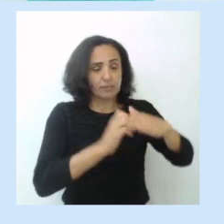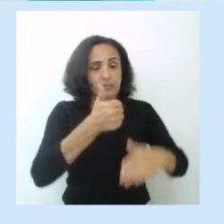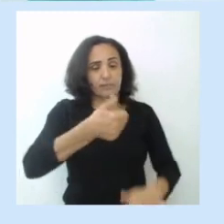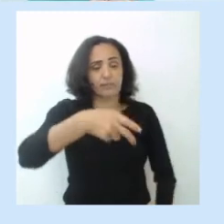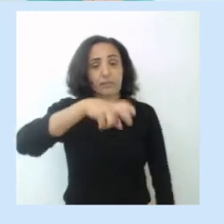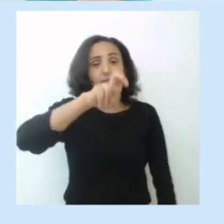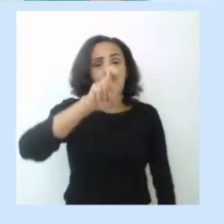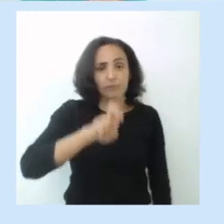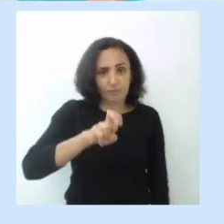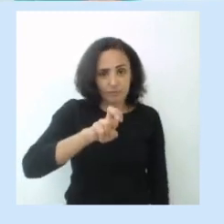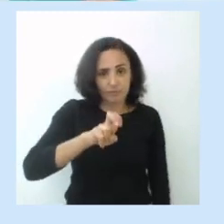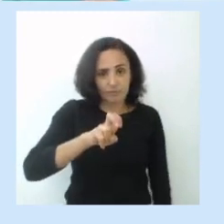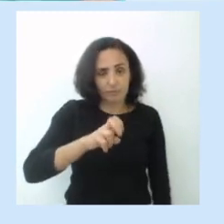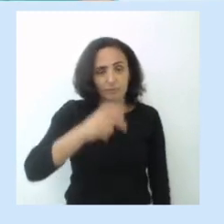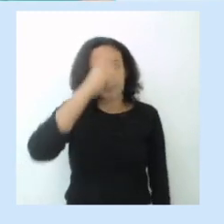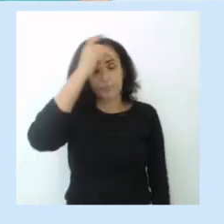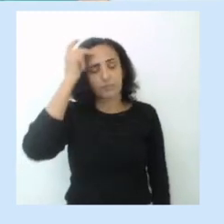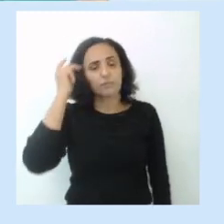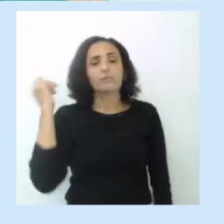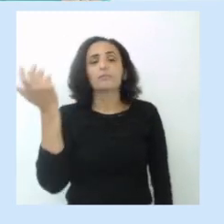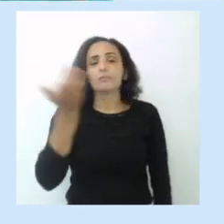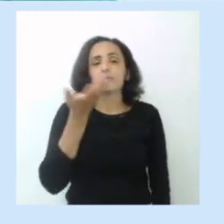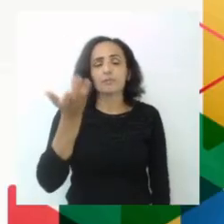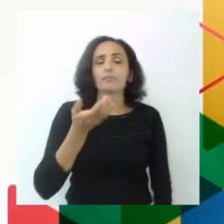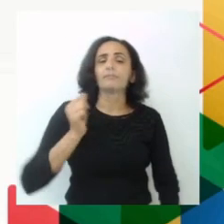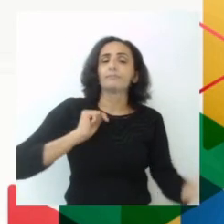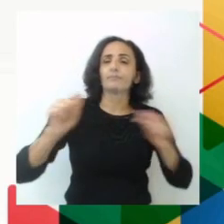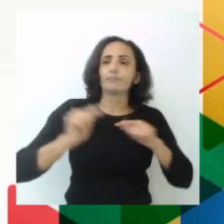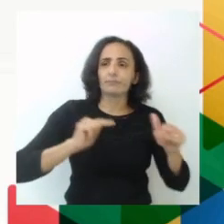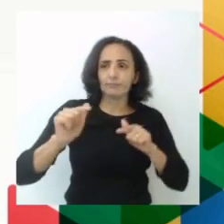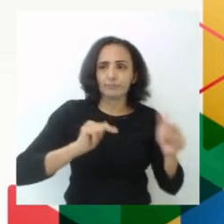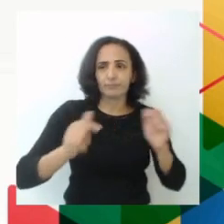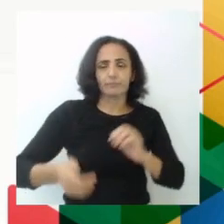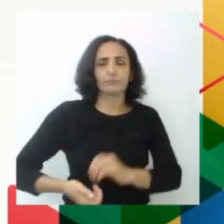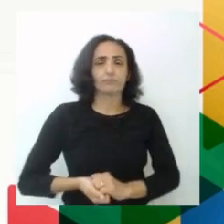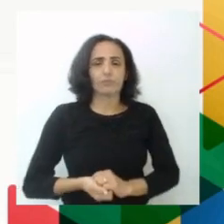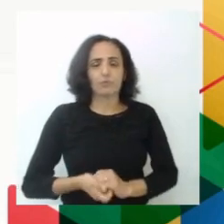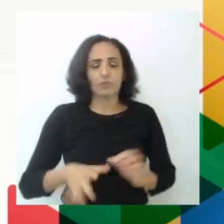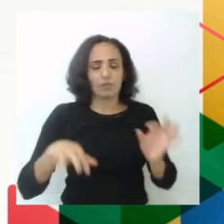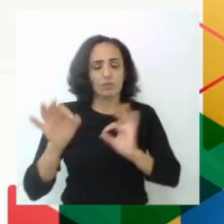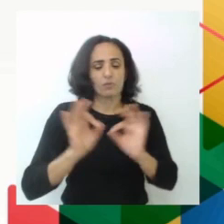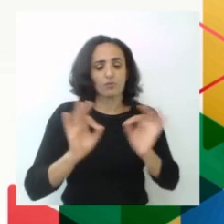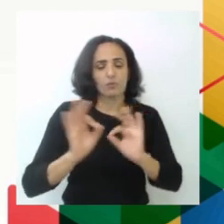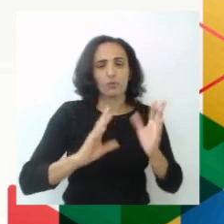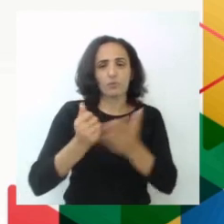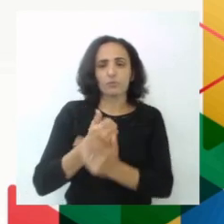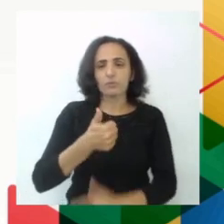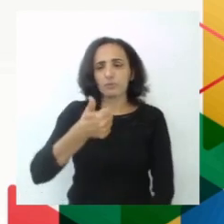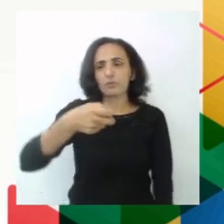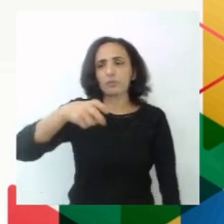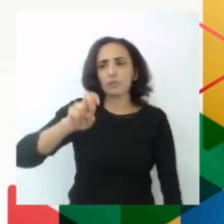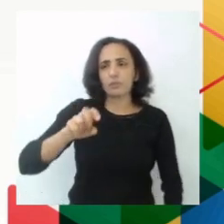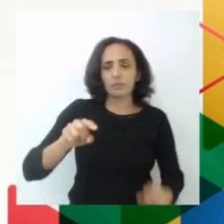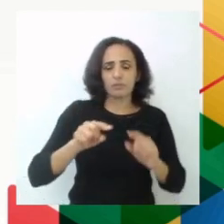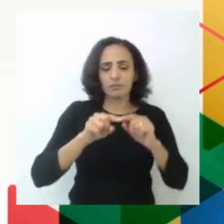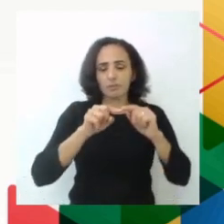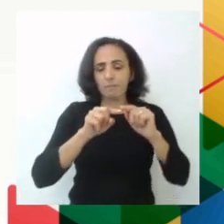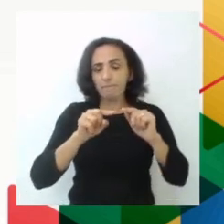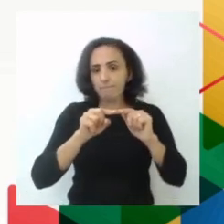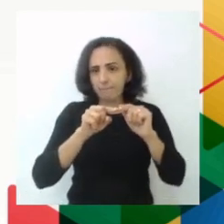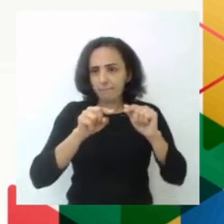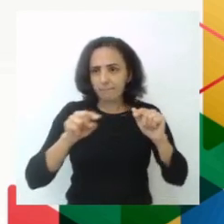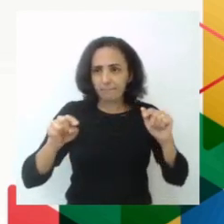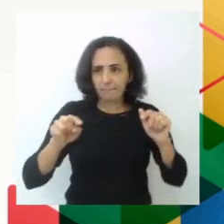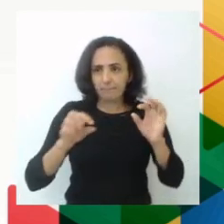se candidataram. Então, vai ficar da seguinte forma. É um arranjo de 15, 2 a 2. São 15